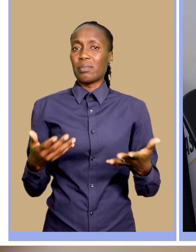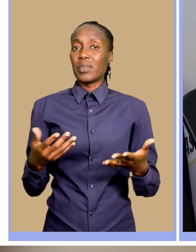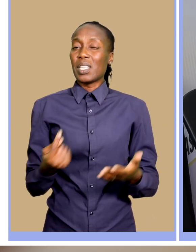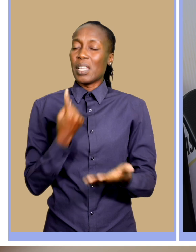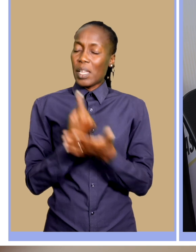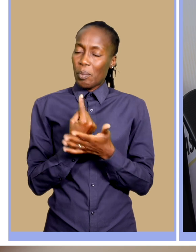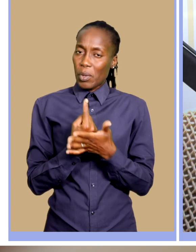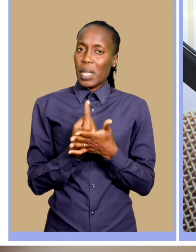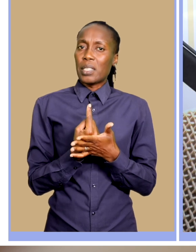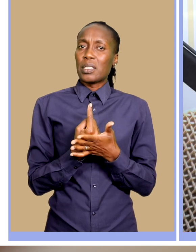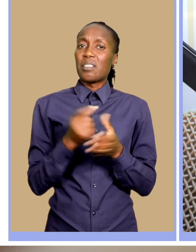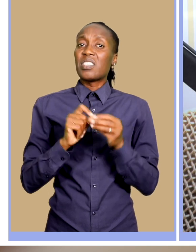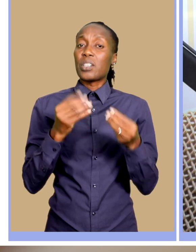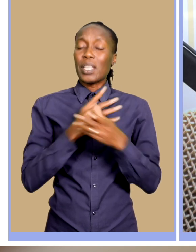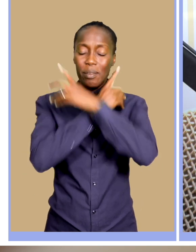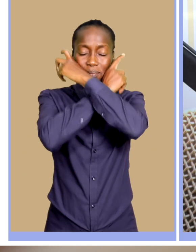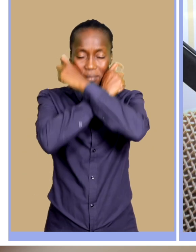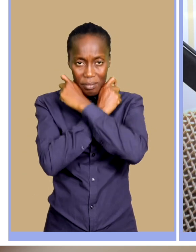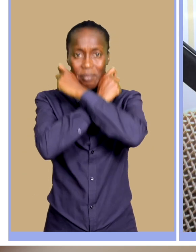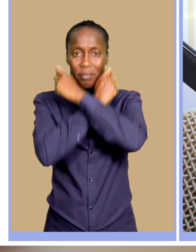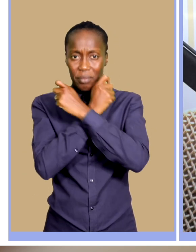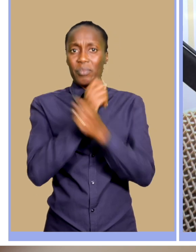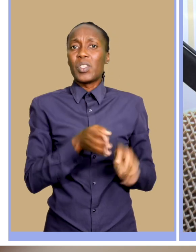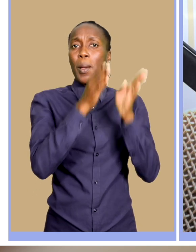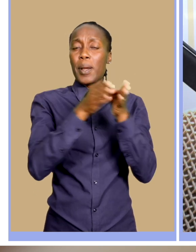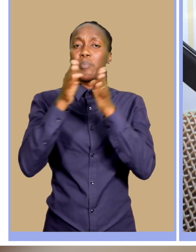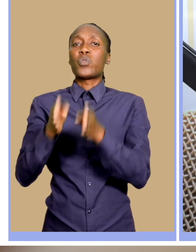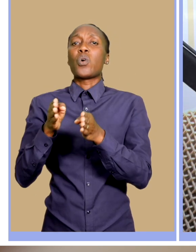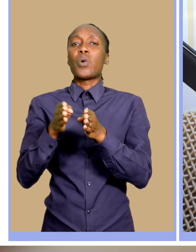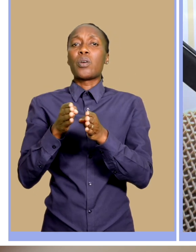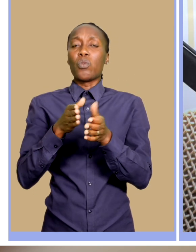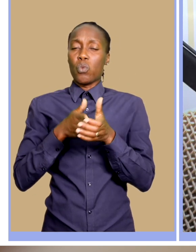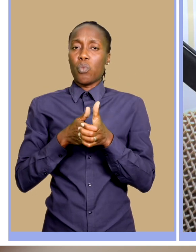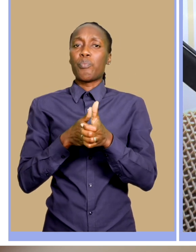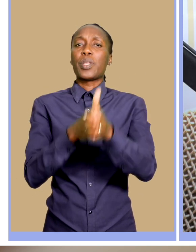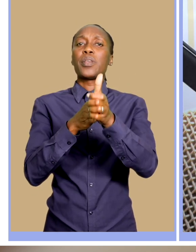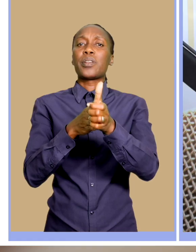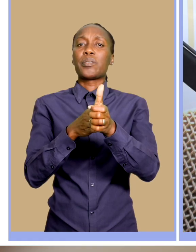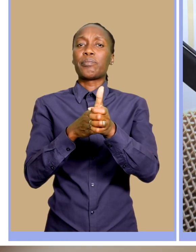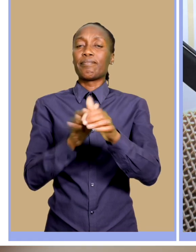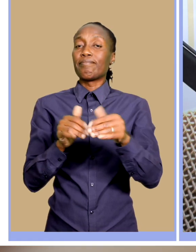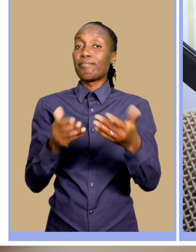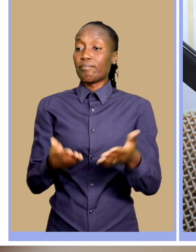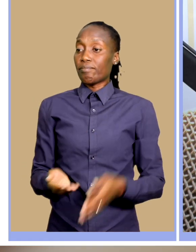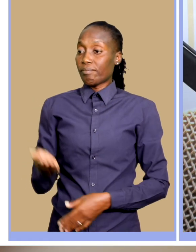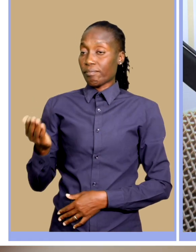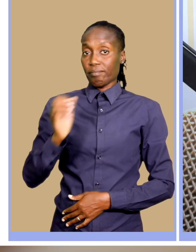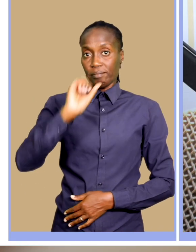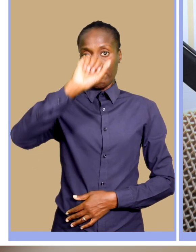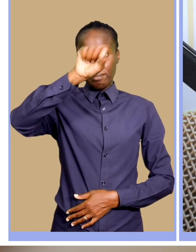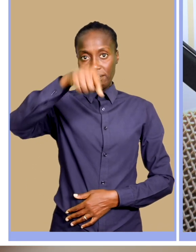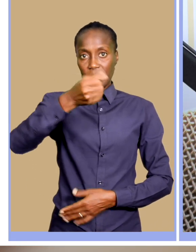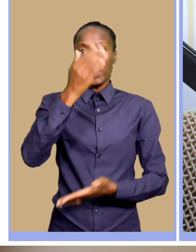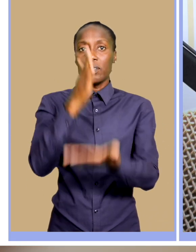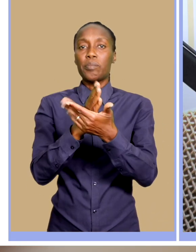devia-se penalizar as pessoas que fazem isso para o bem do próprio cidadão. Eu concordo consigo que é um processo.